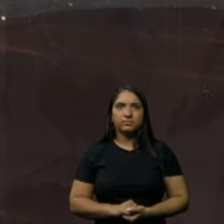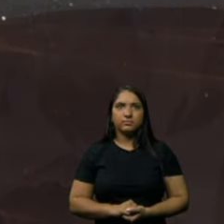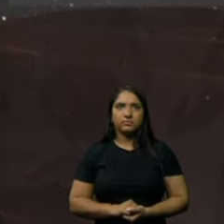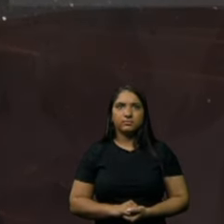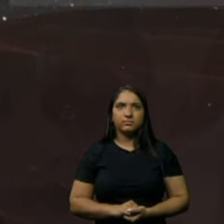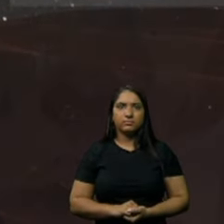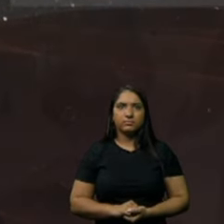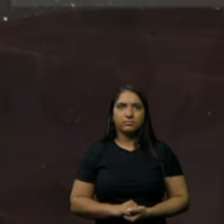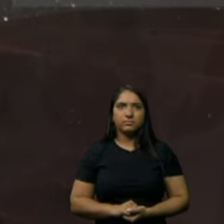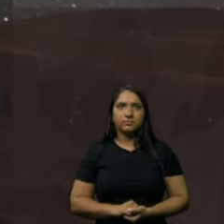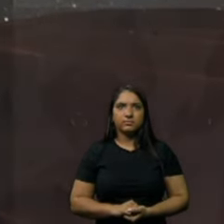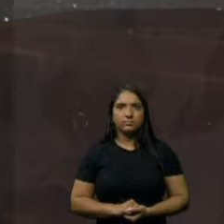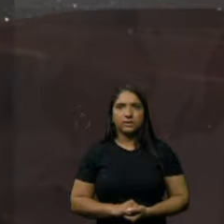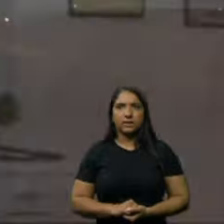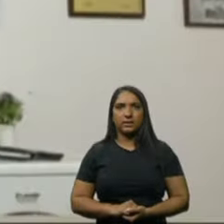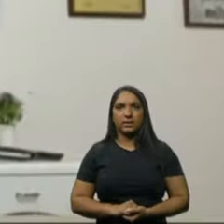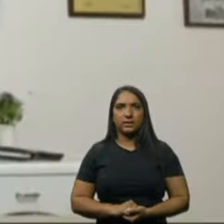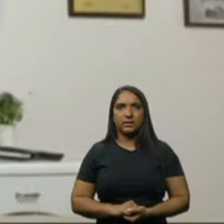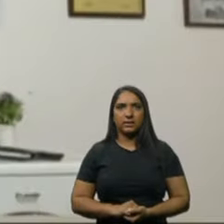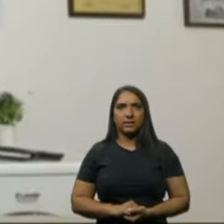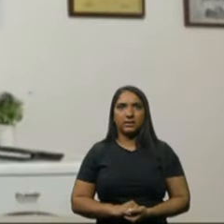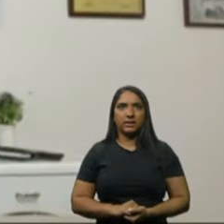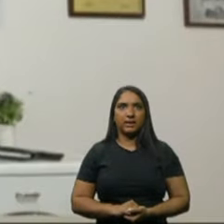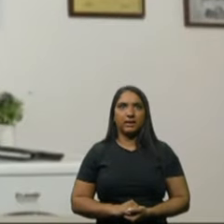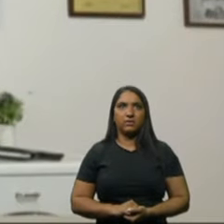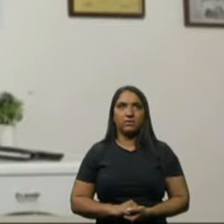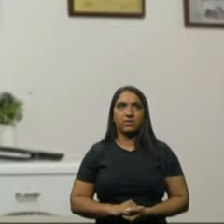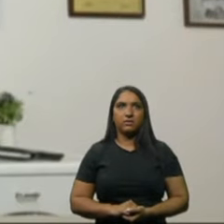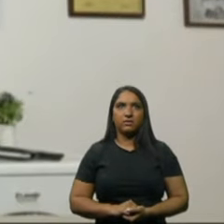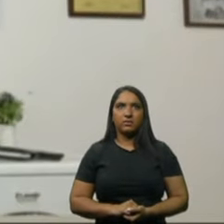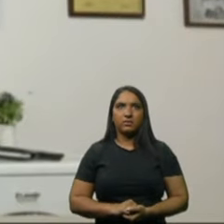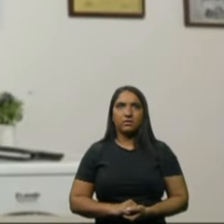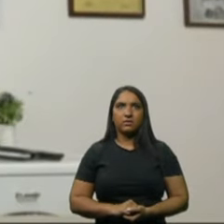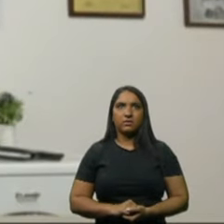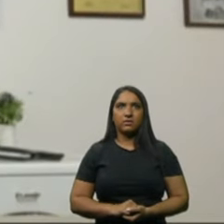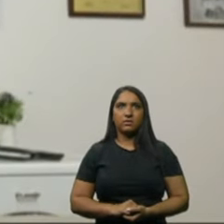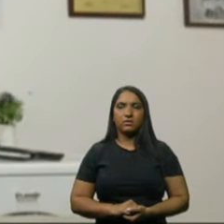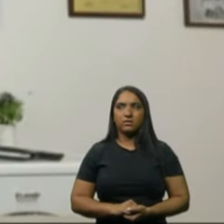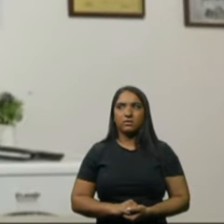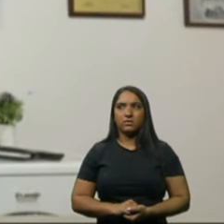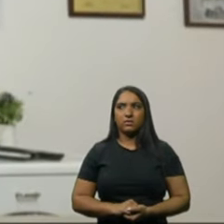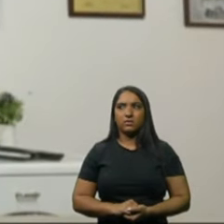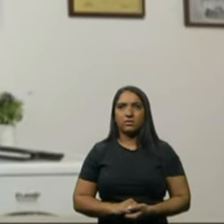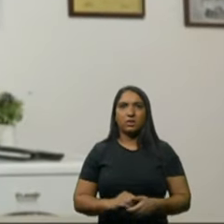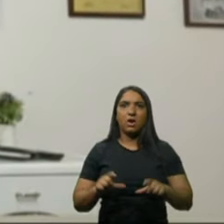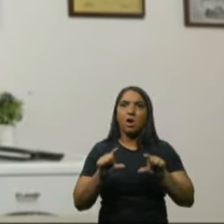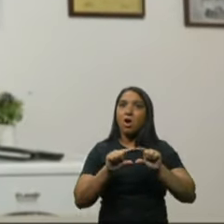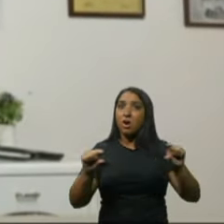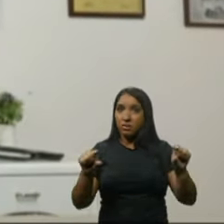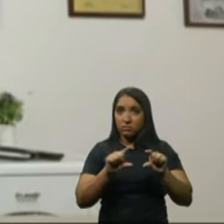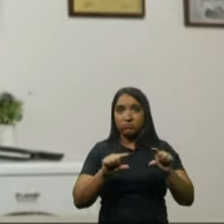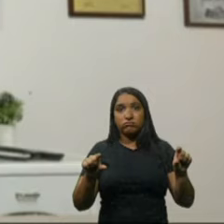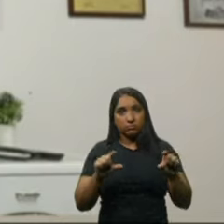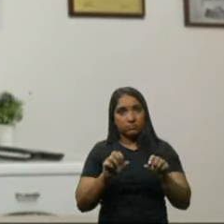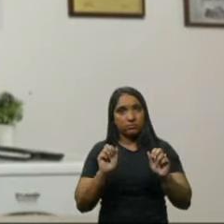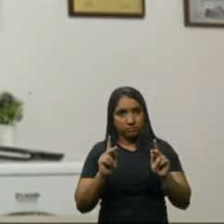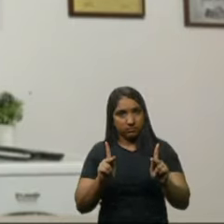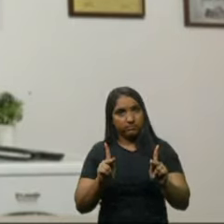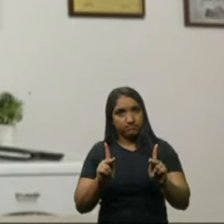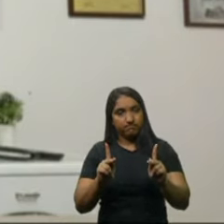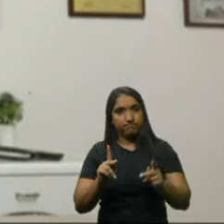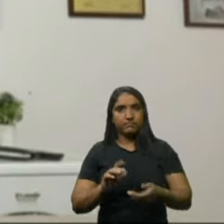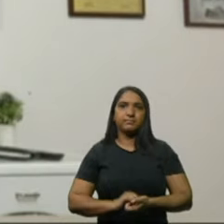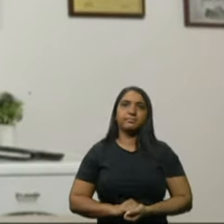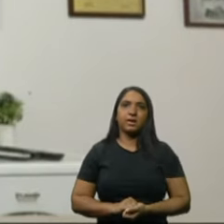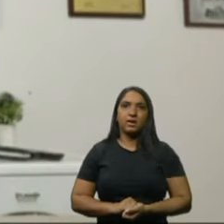e além do mês e mamadeira não ficaram estamos agora então eu tô morando sozinho tratamento vai